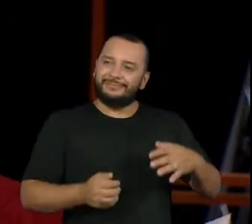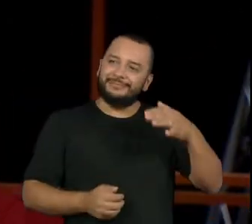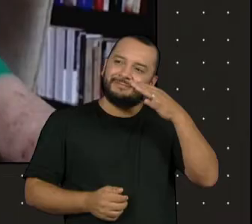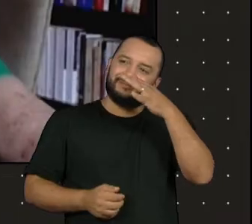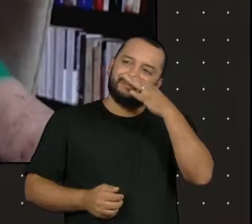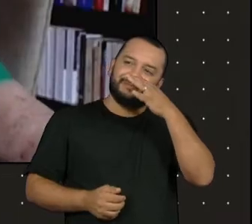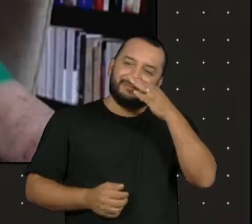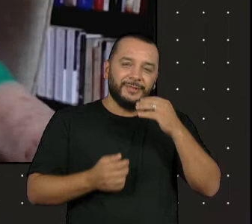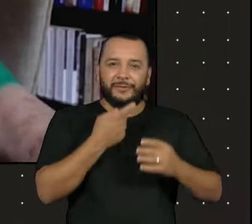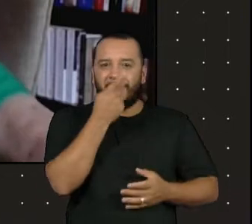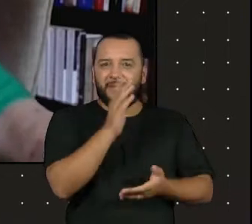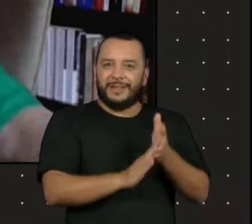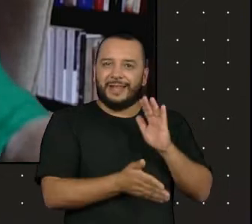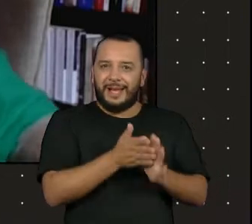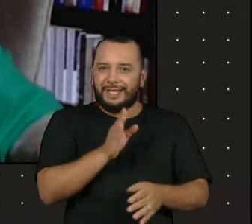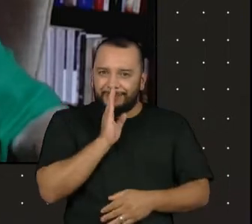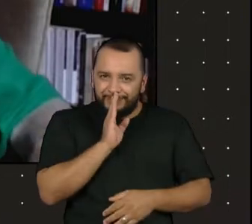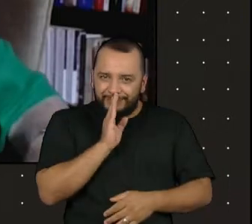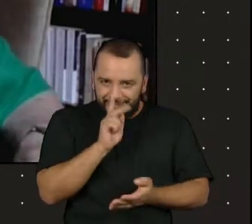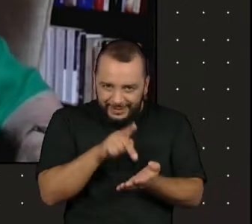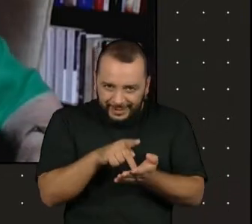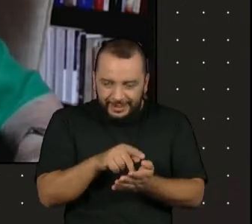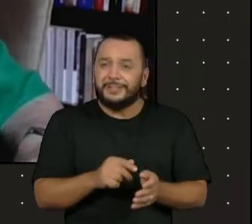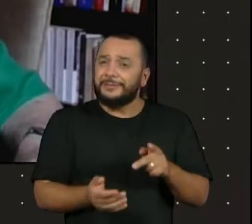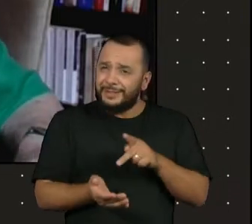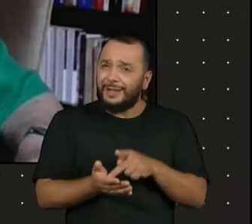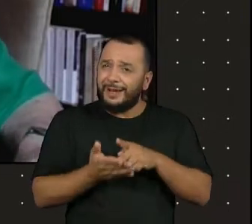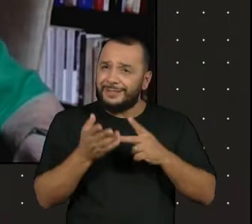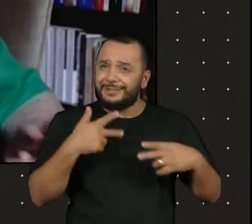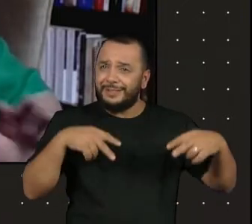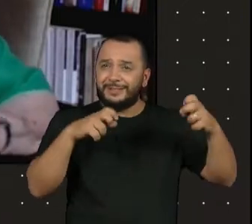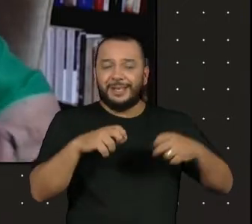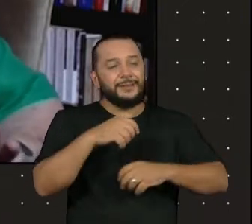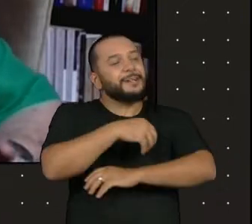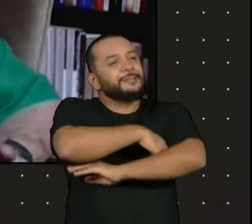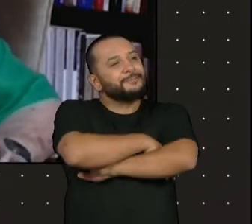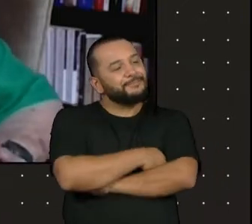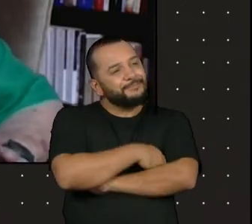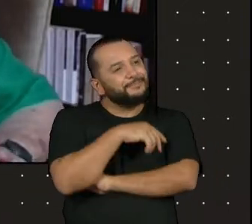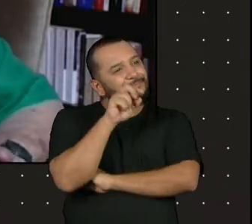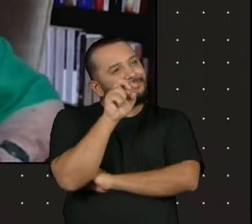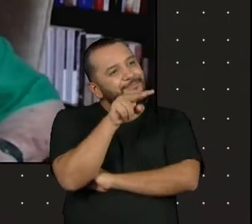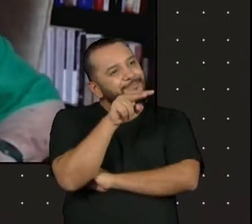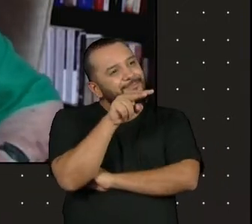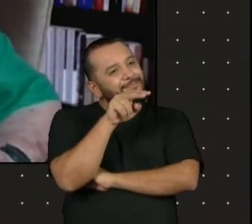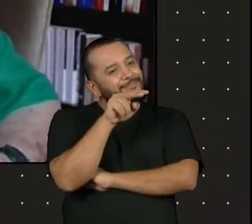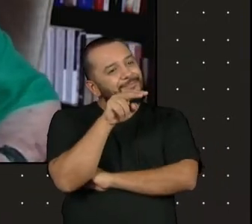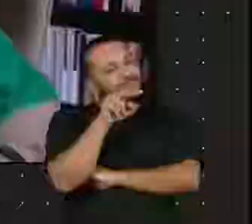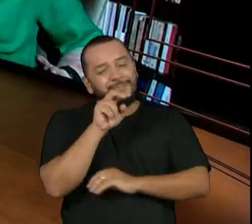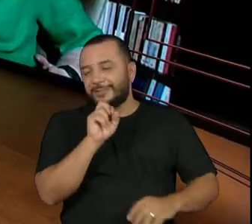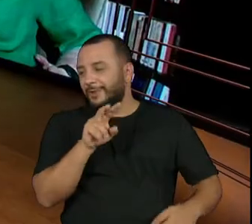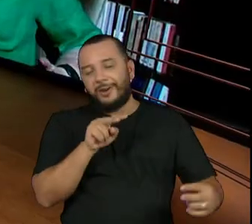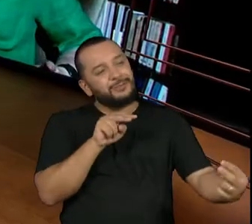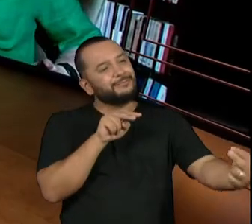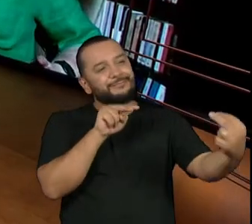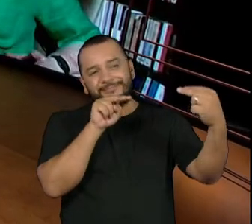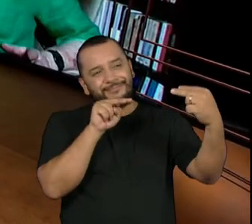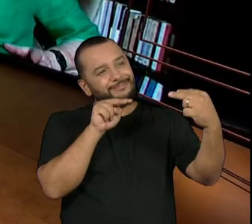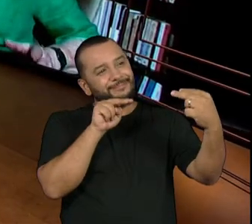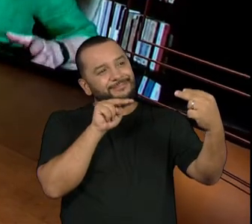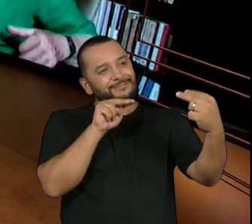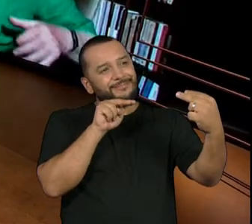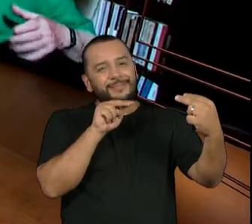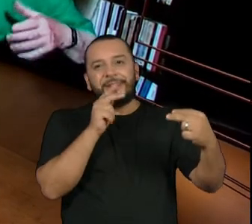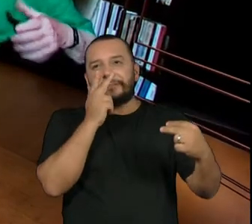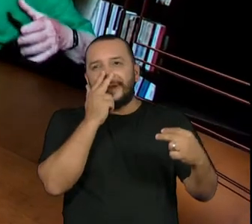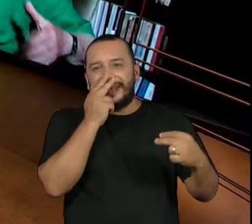junto... Né? Era isso. A gente tinha uma afinidade de alma, assim, que a gente não